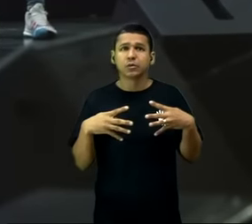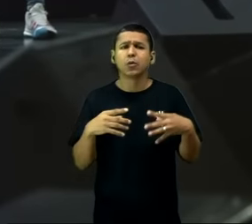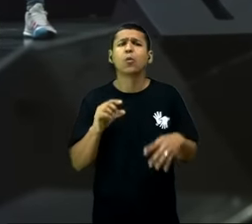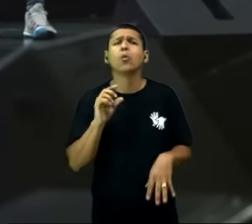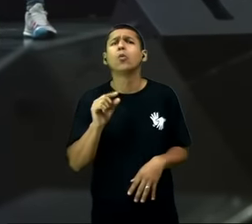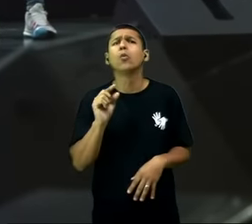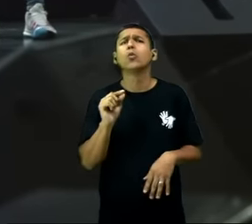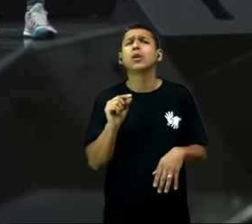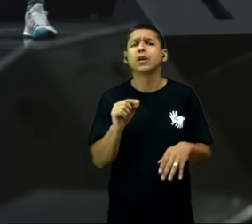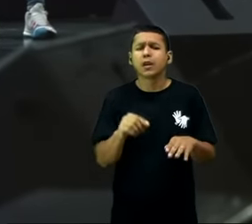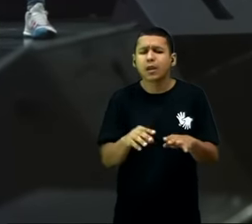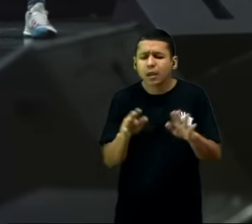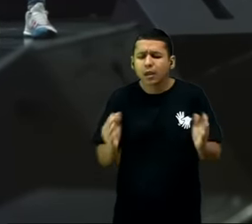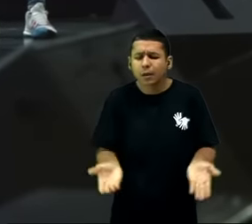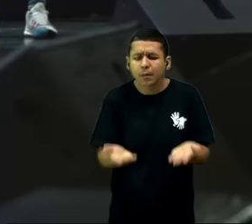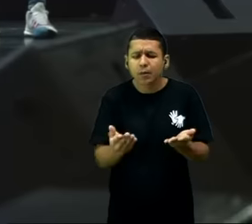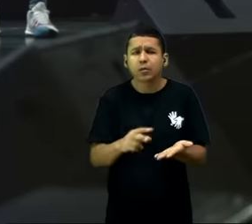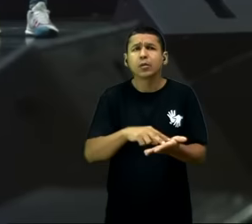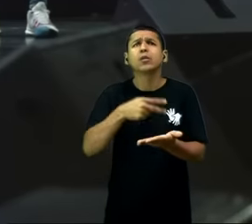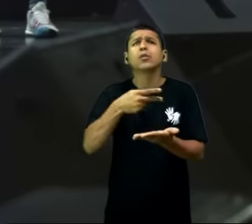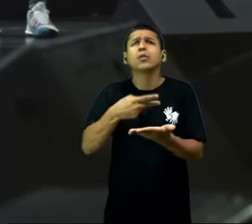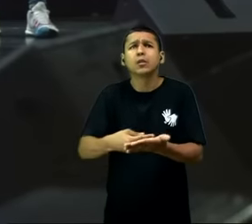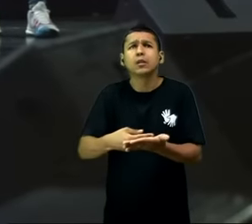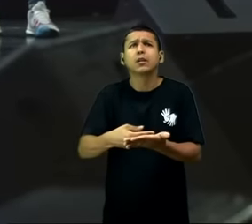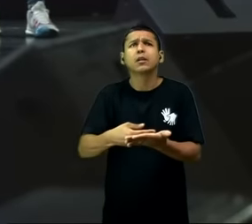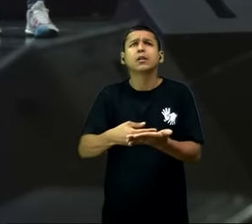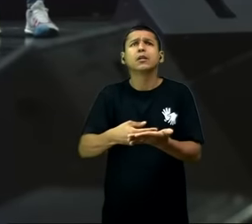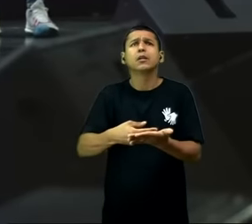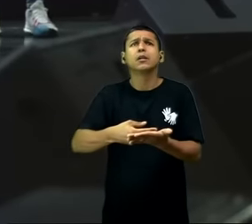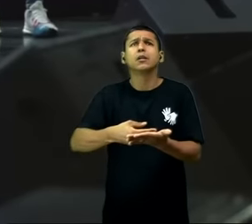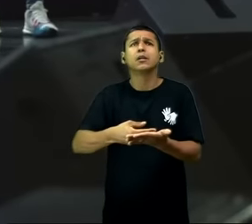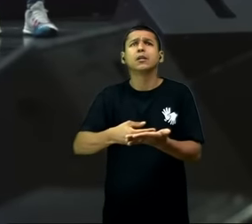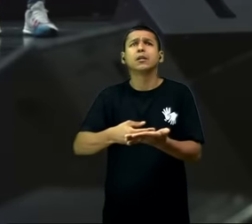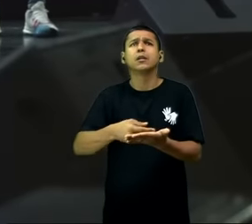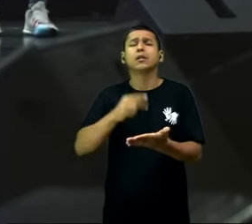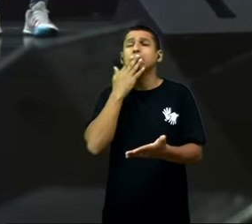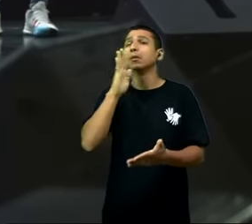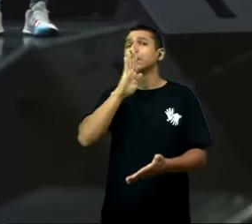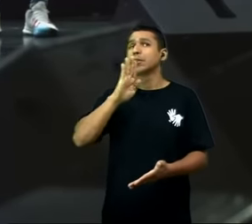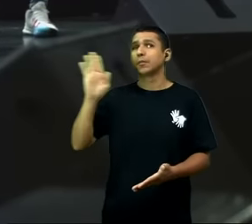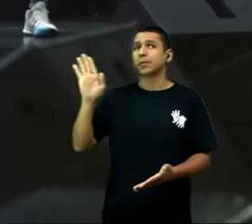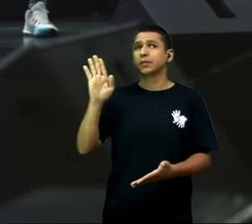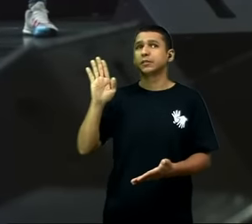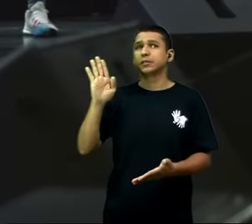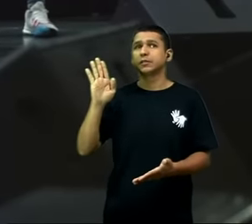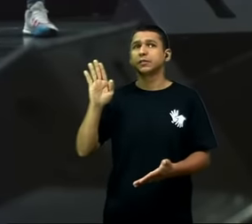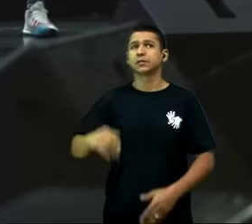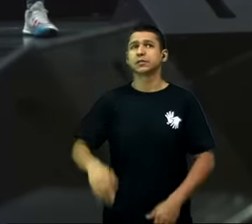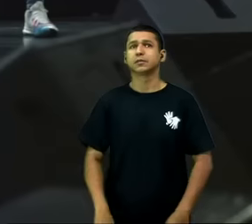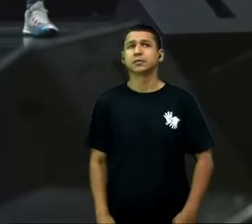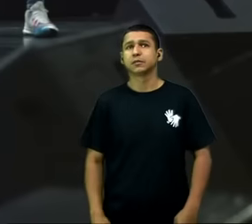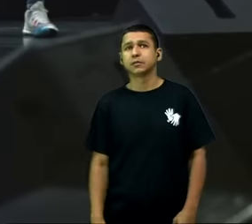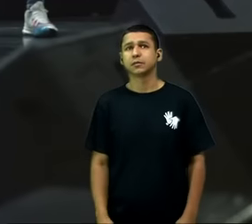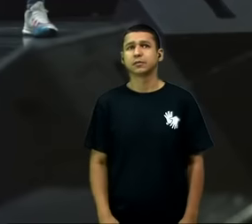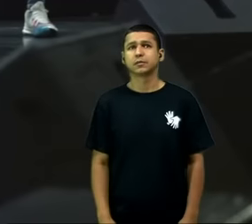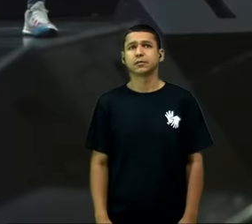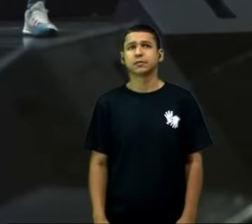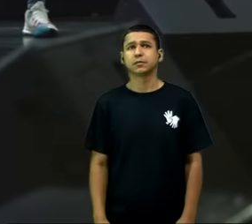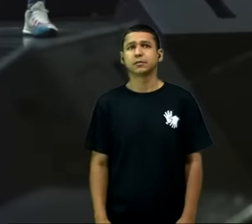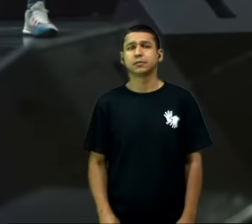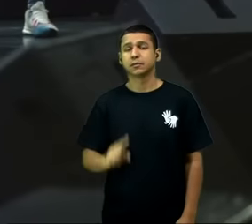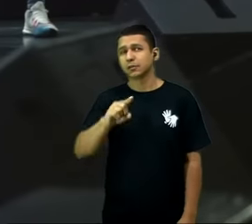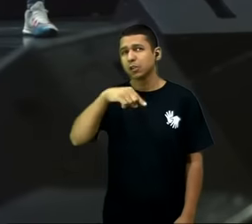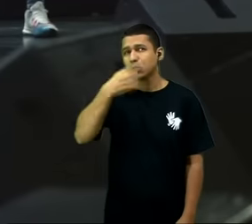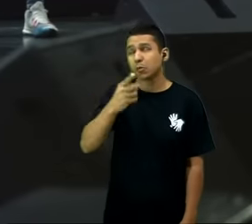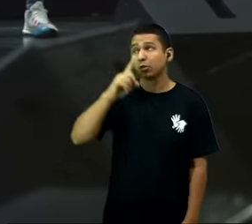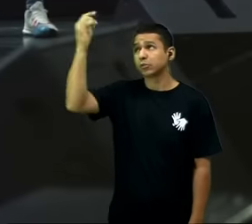altar? Fala, o que que Abraão colocou no altar? A promessa. Agora olha o que vai acontecer. Depois que